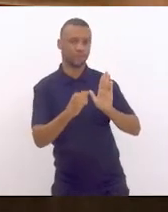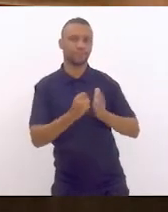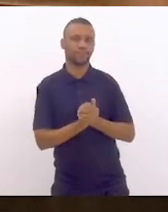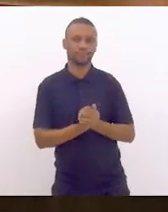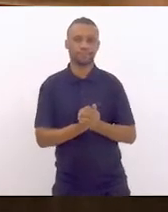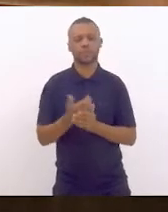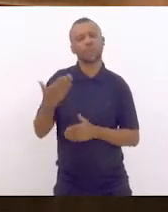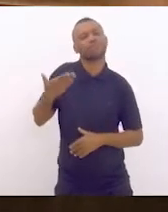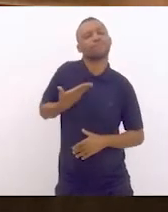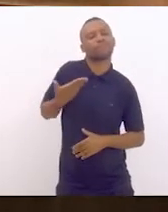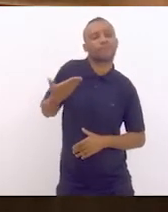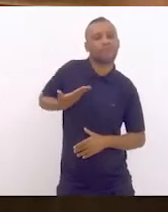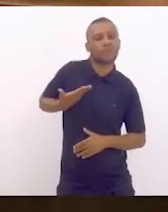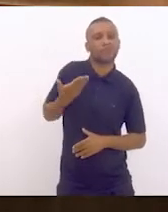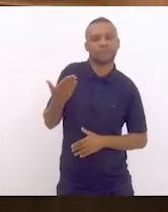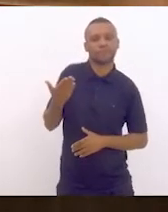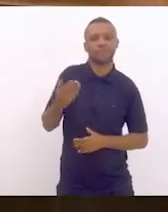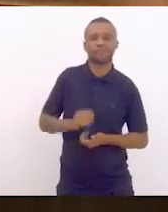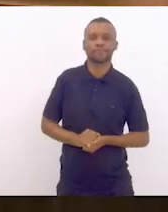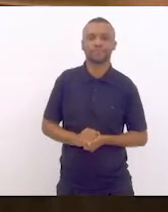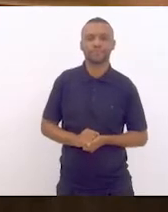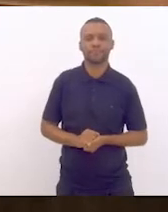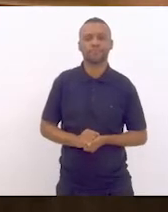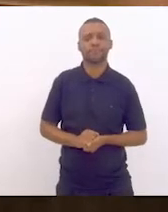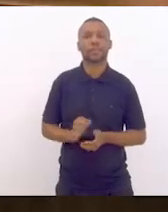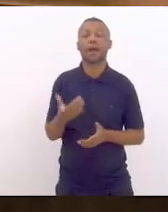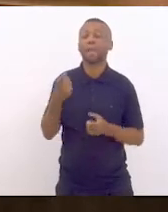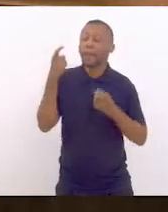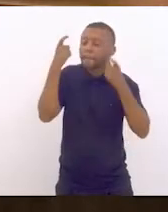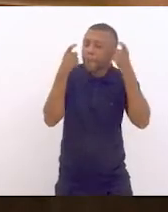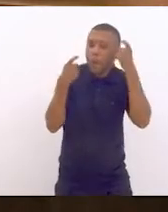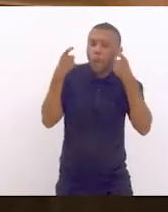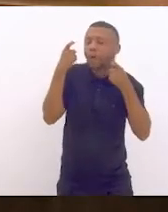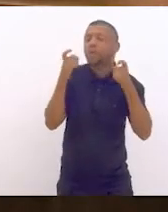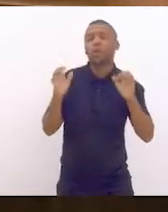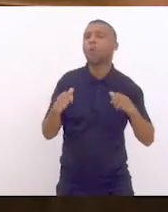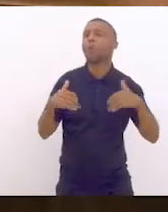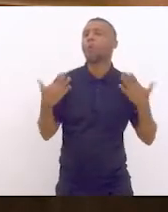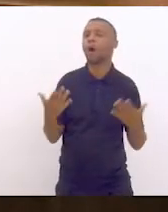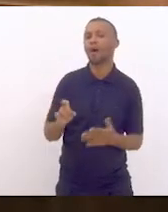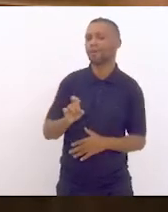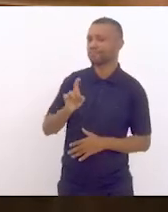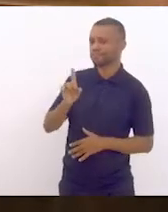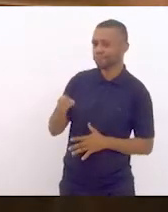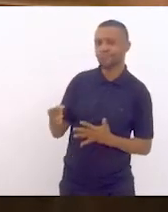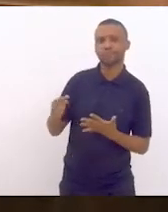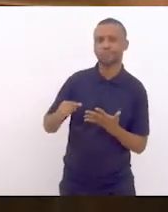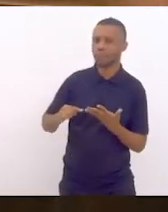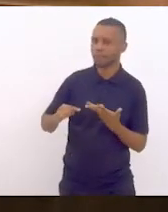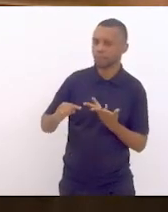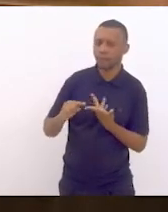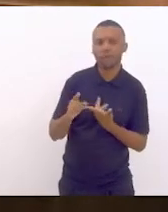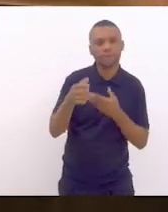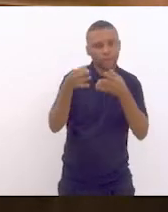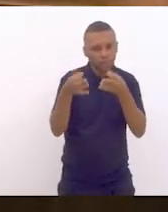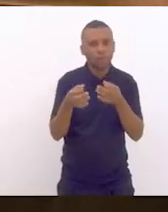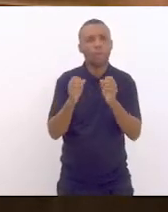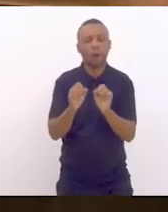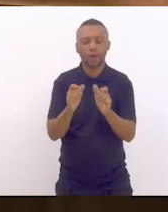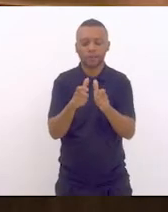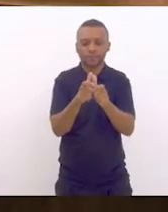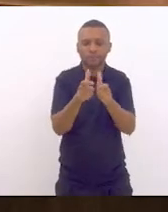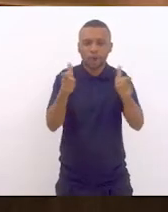nobre colega. Seguinte, quais eram as minhas preocupações? Você realmente pode reduzir um parque por